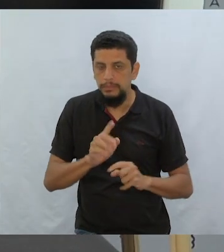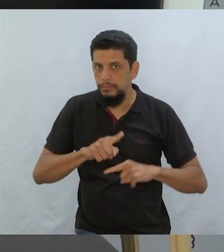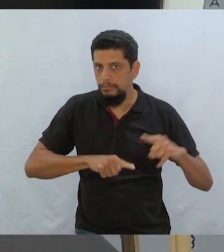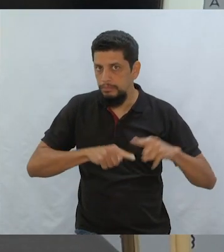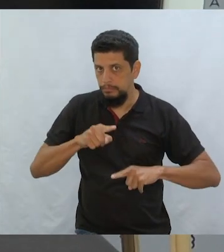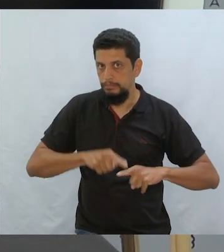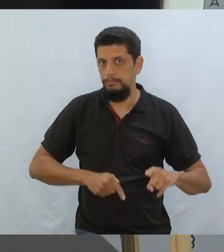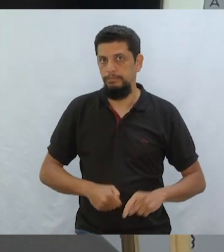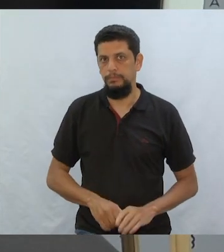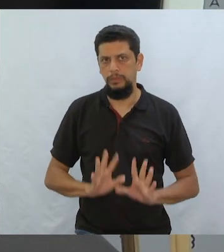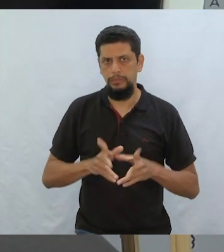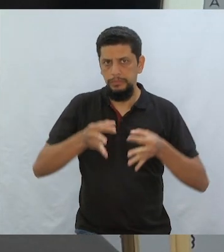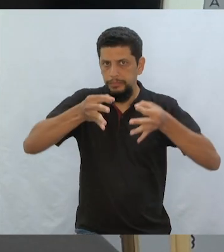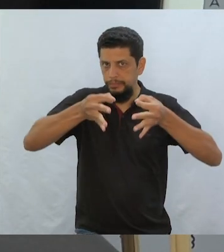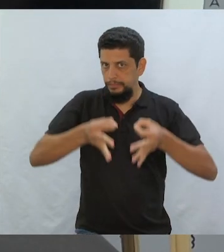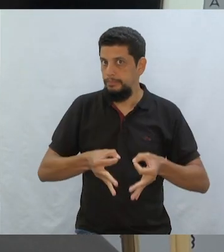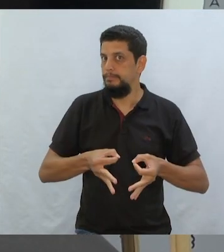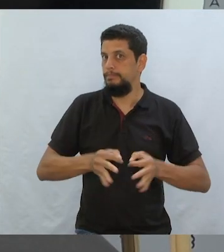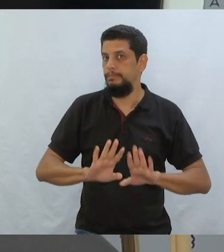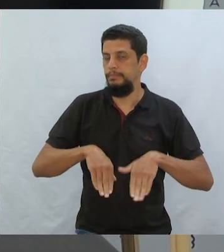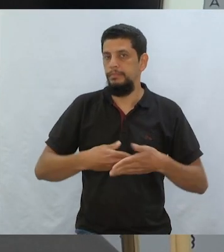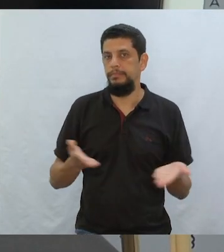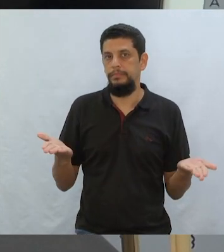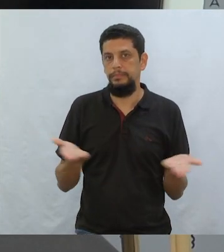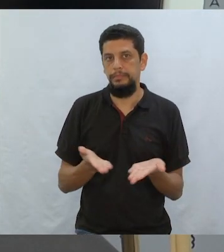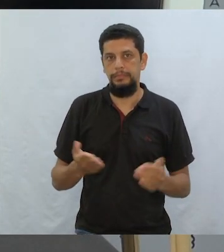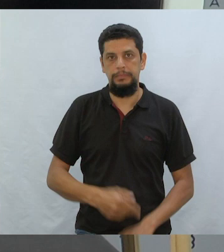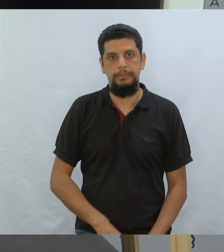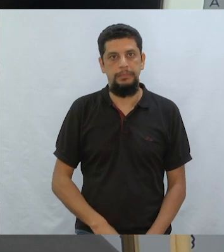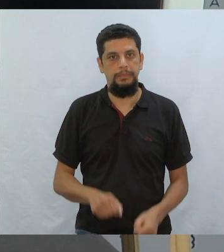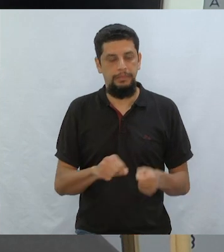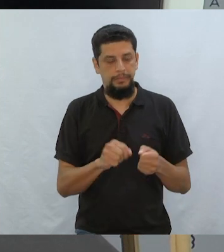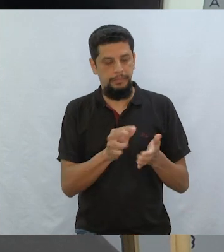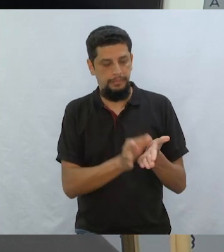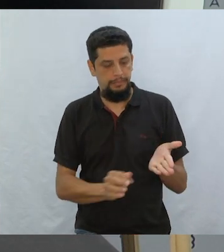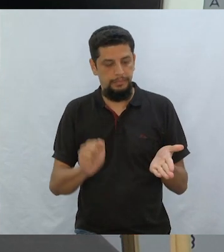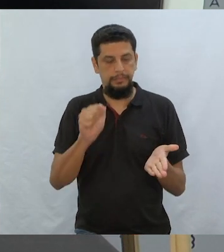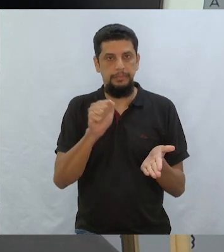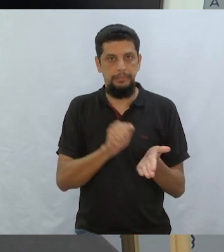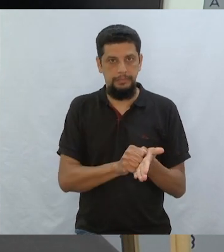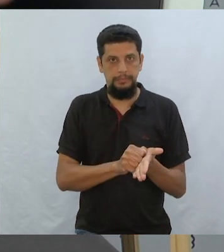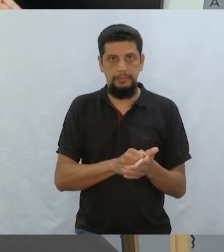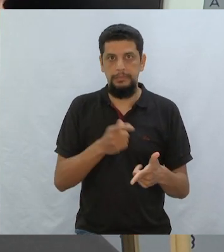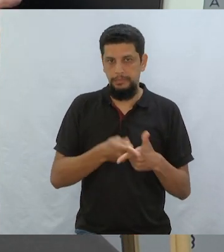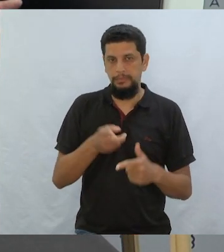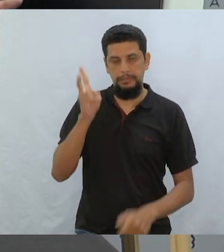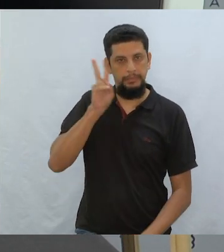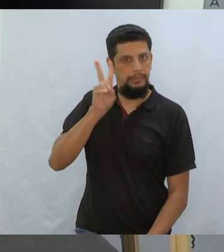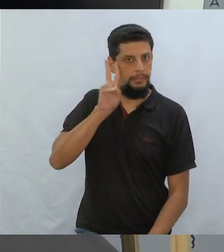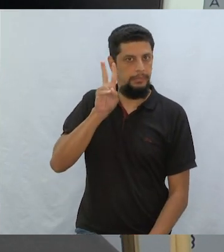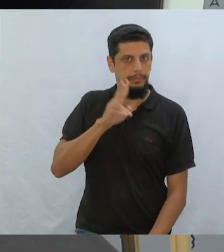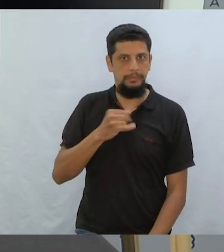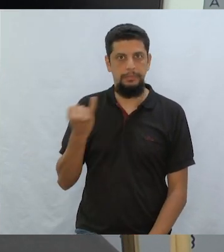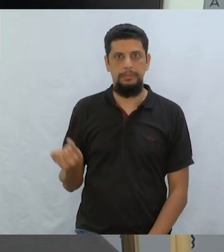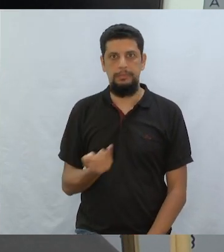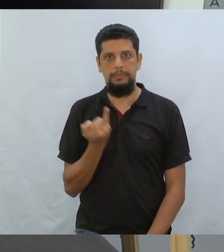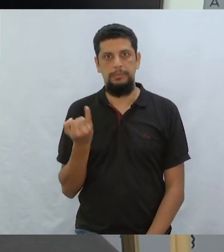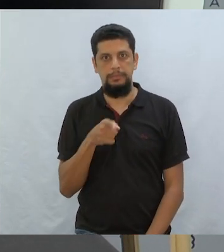Organizar os materiais? Tá tudo certinho aí? Então agora vamos para o registro. Porque